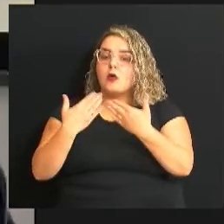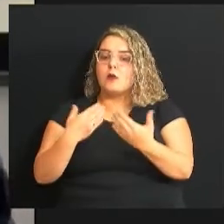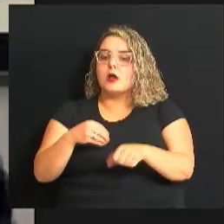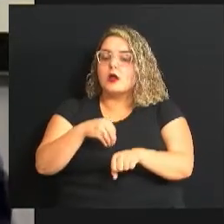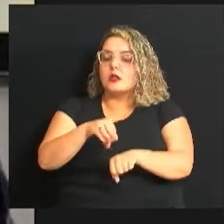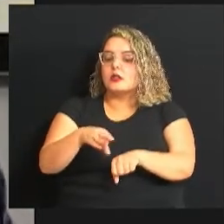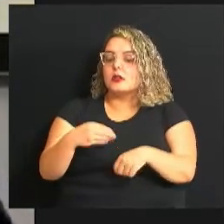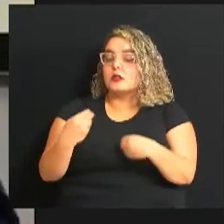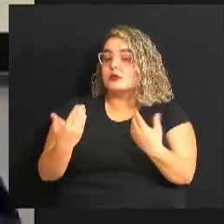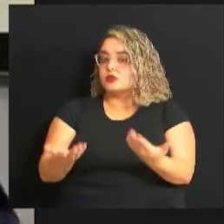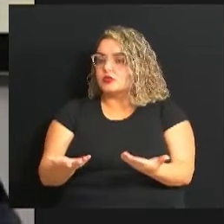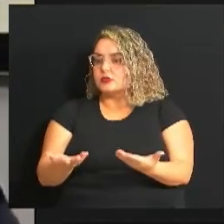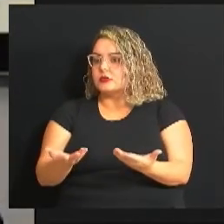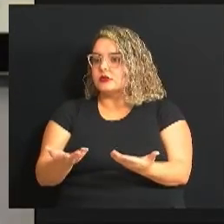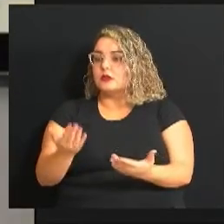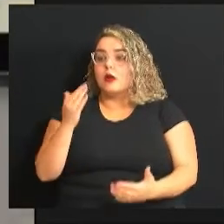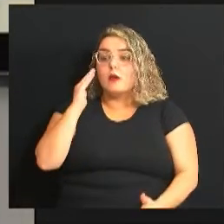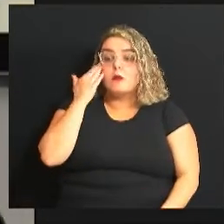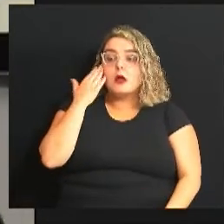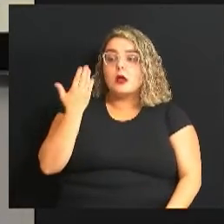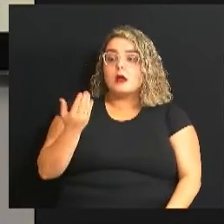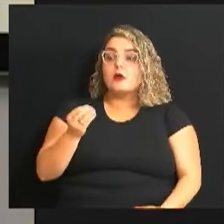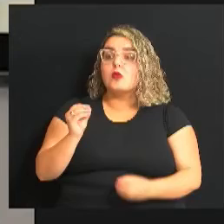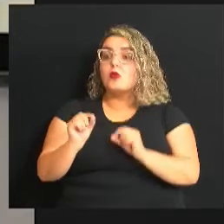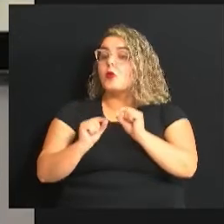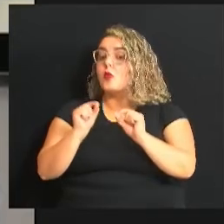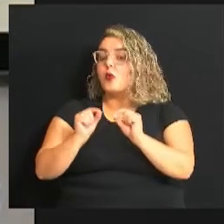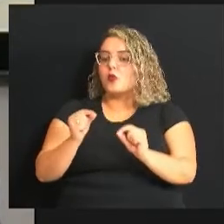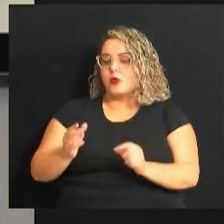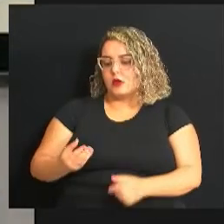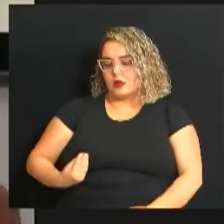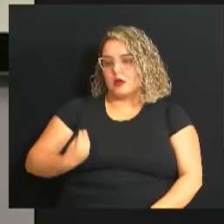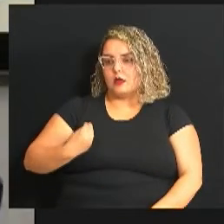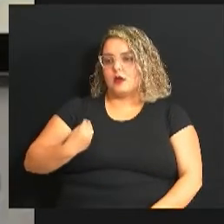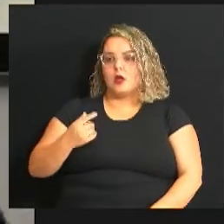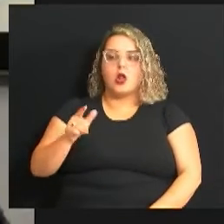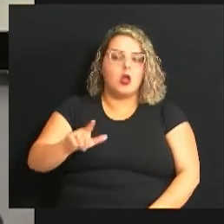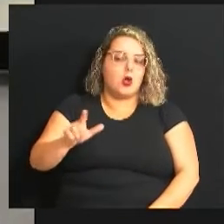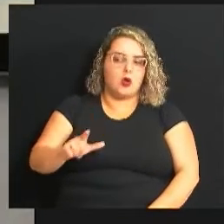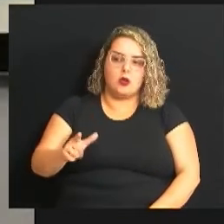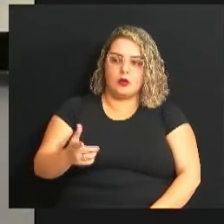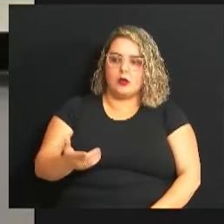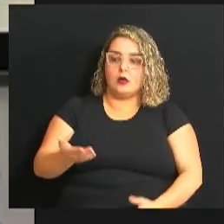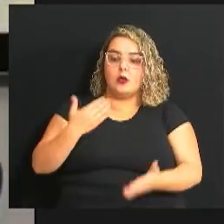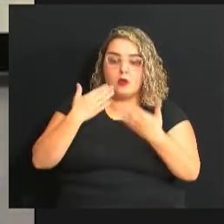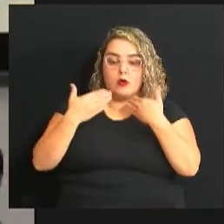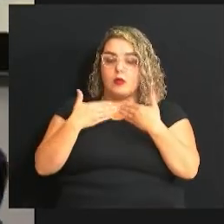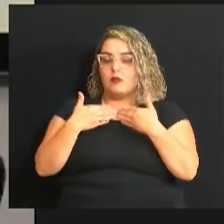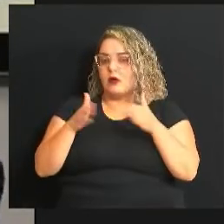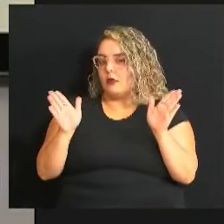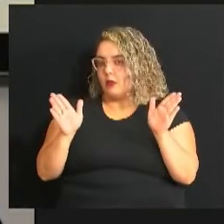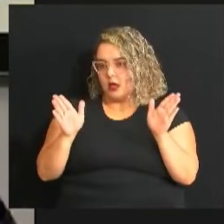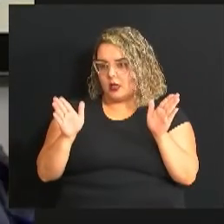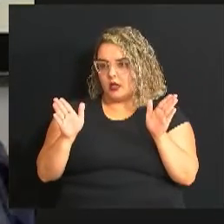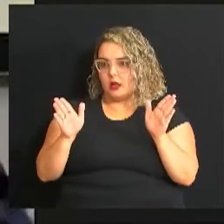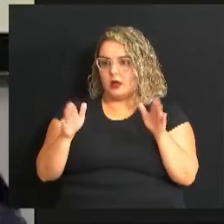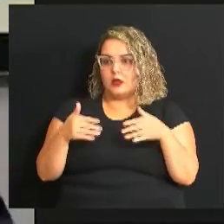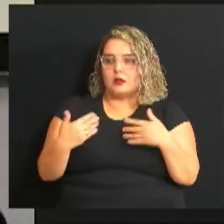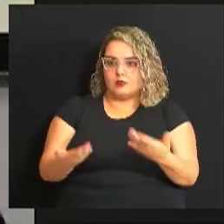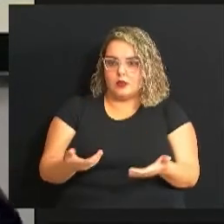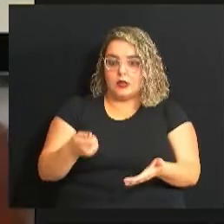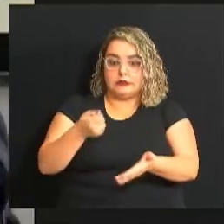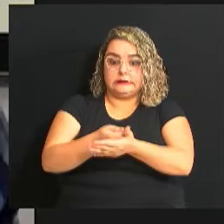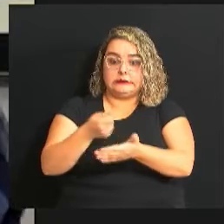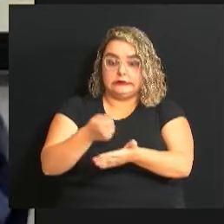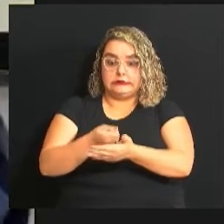para entender pelo que ele está passando. E, óbvio, sempre, Gabriel, conversas abertas, né? Então, ao invés de punir o